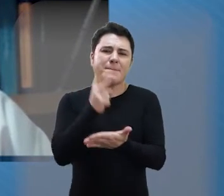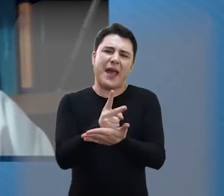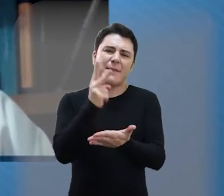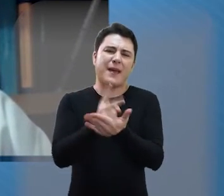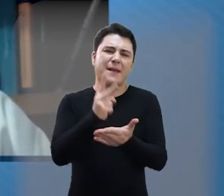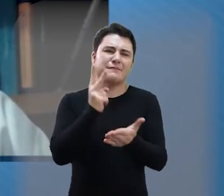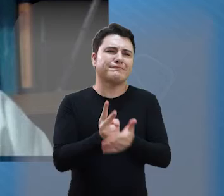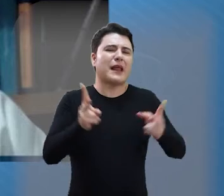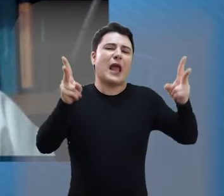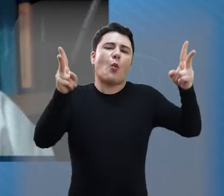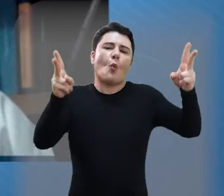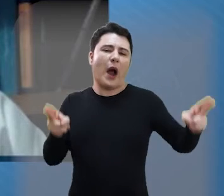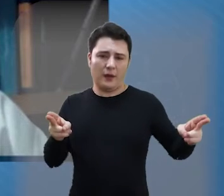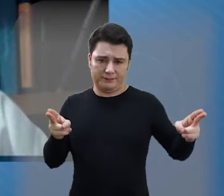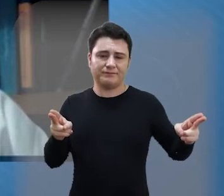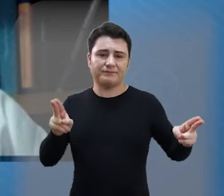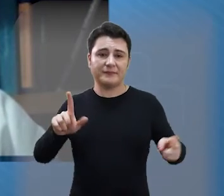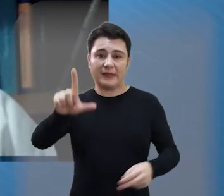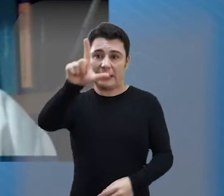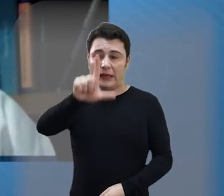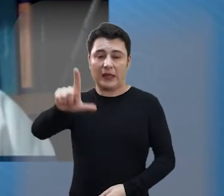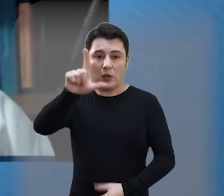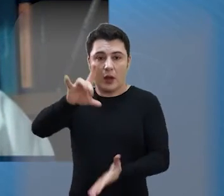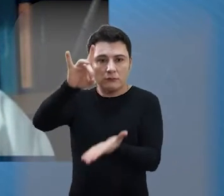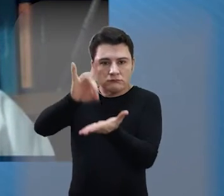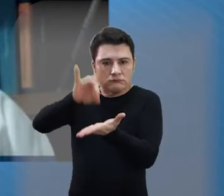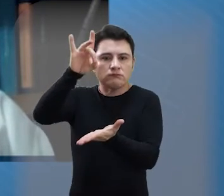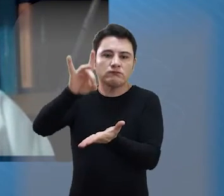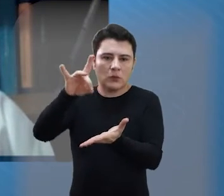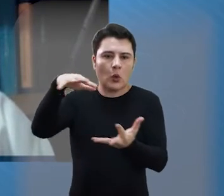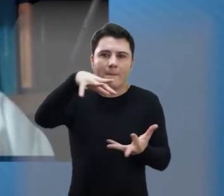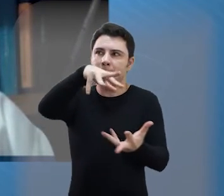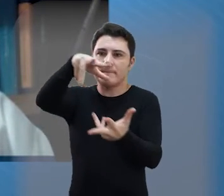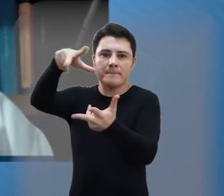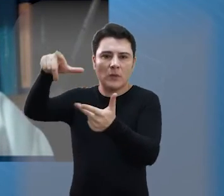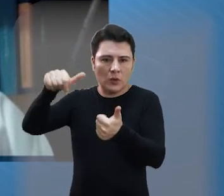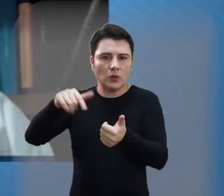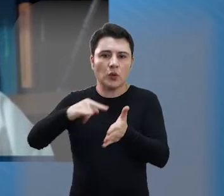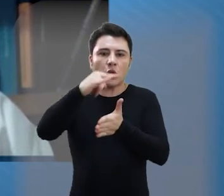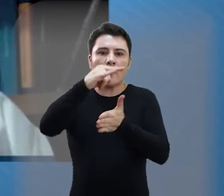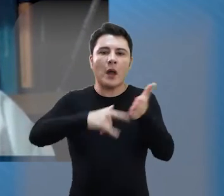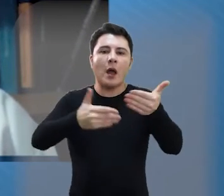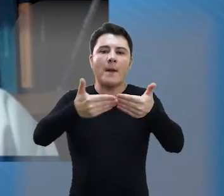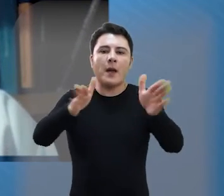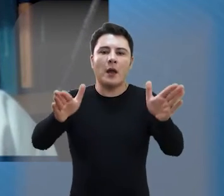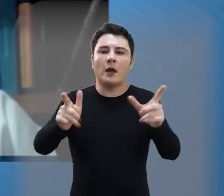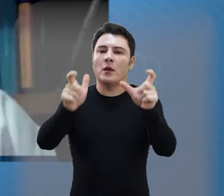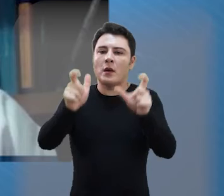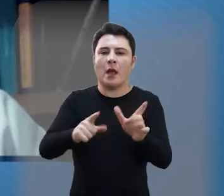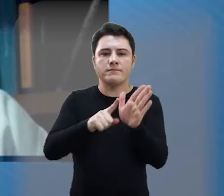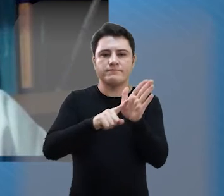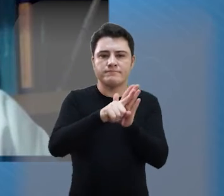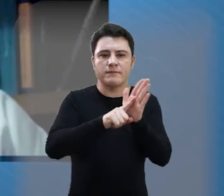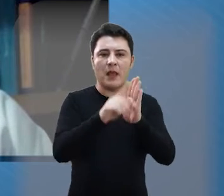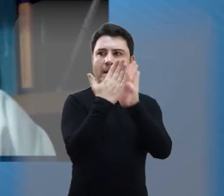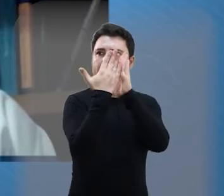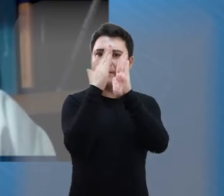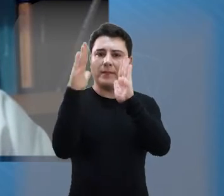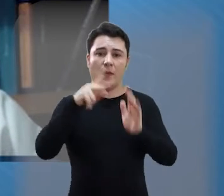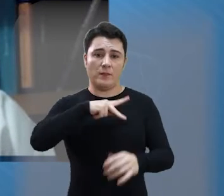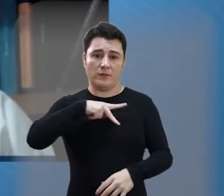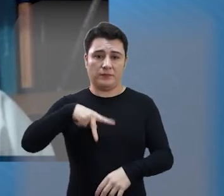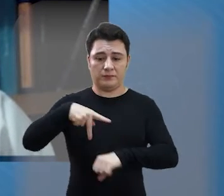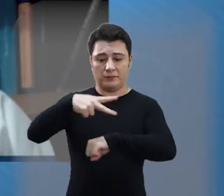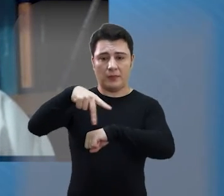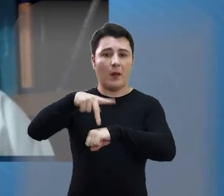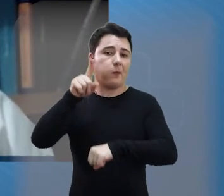Nós estudamos pelas mesmas fontes, a literatura séria é aberta no mundo inteiro, o que a gente pesquisa muito na